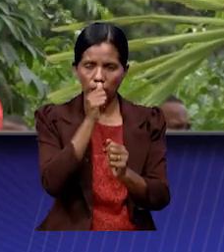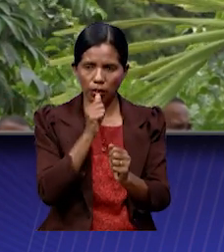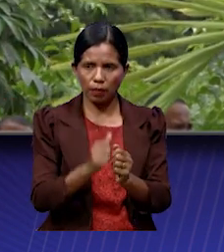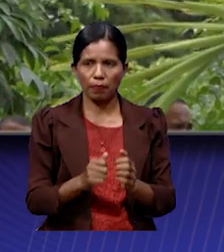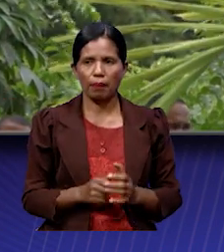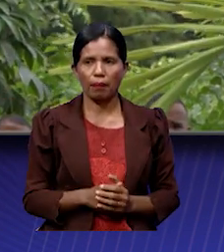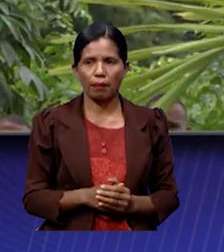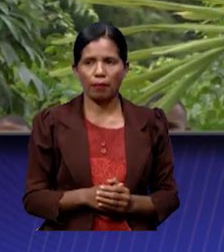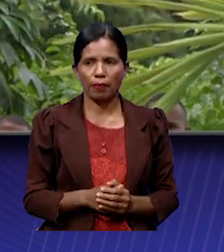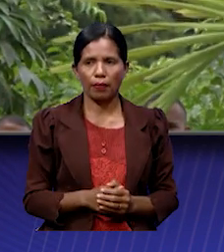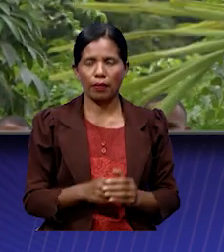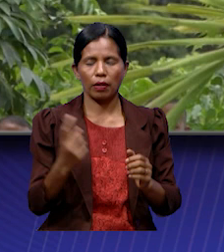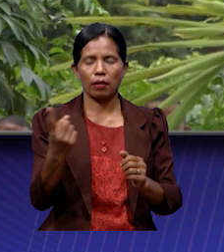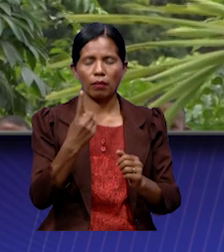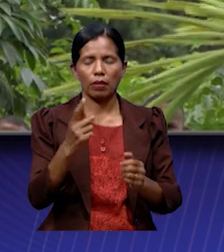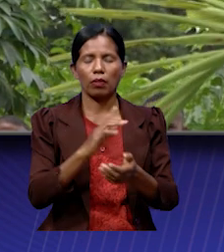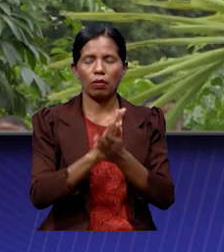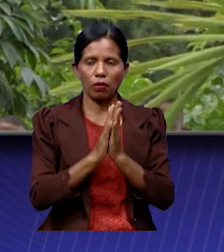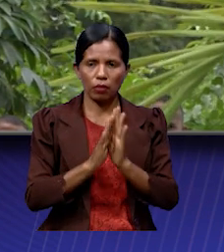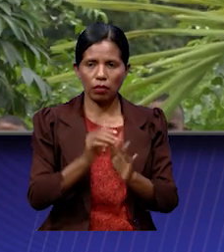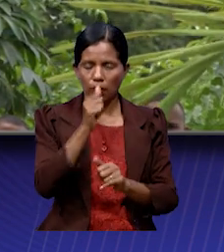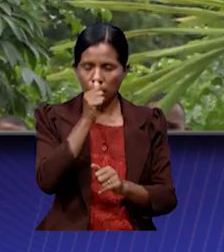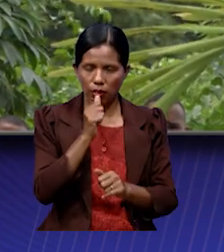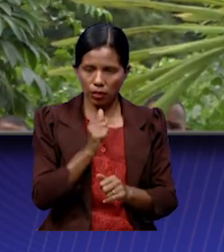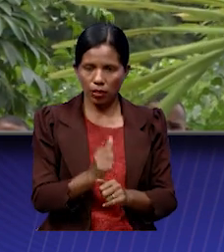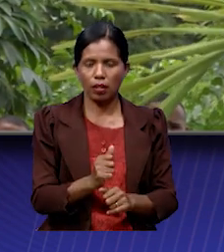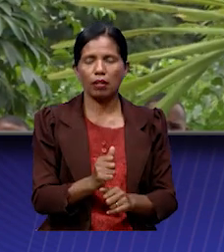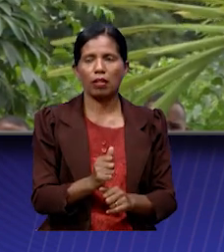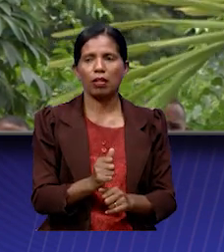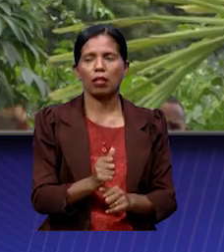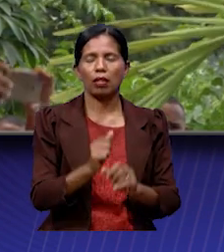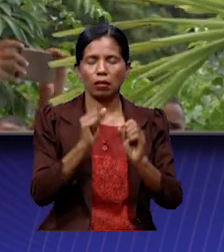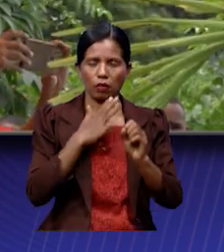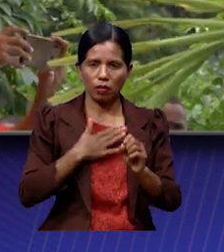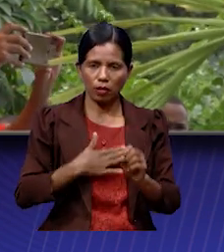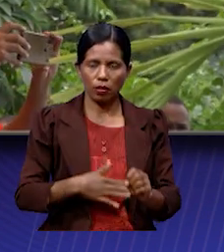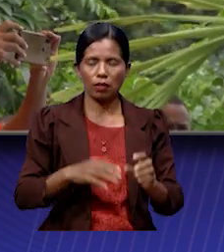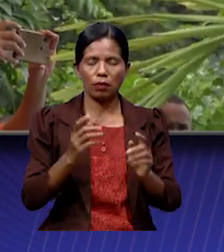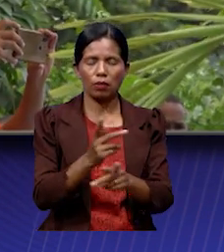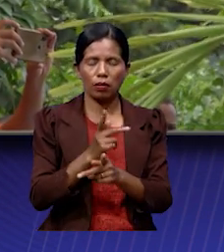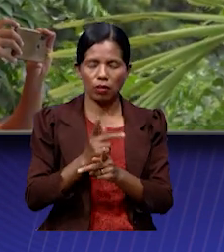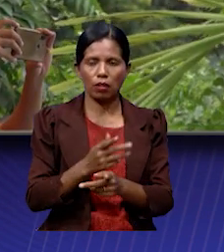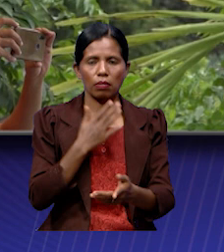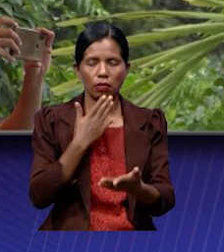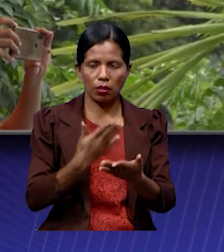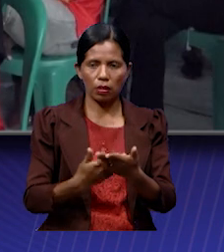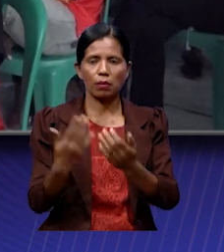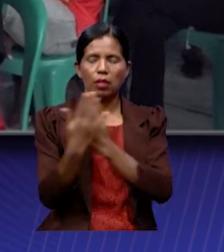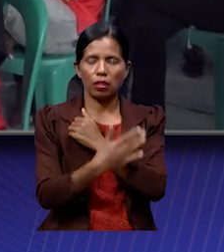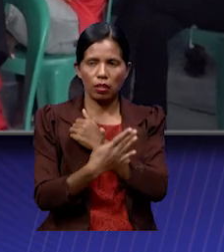minha sempre com calma, minha sempre assegura estabilidade para a nação